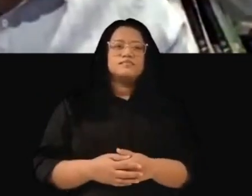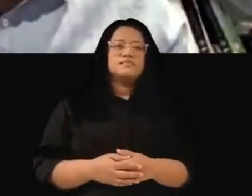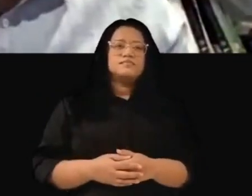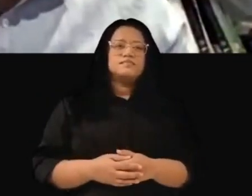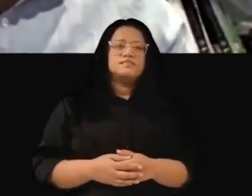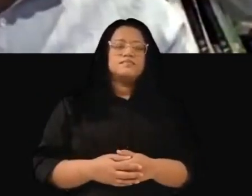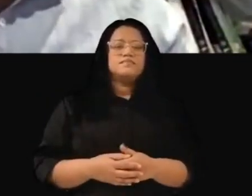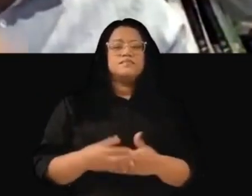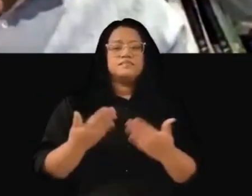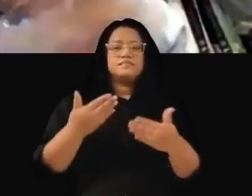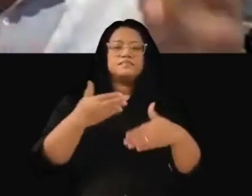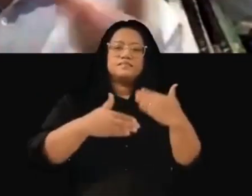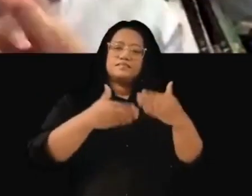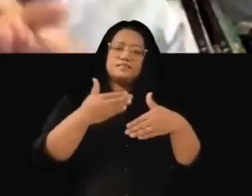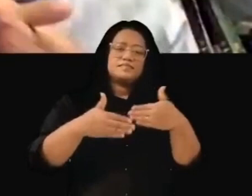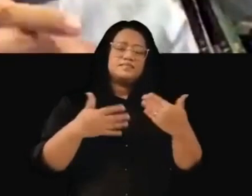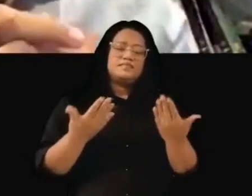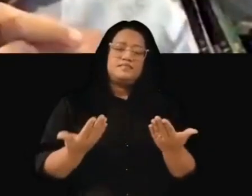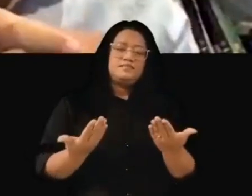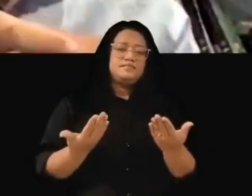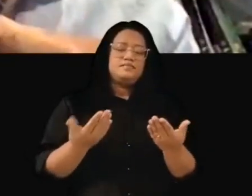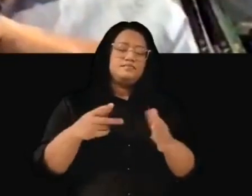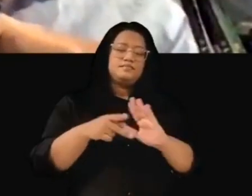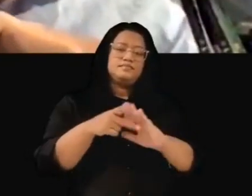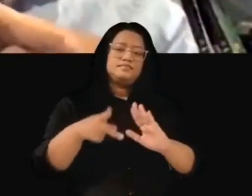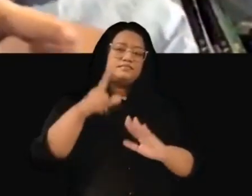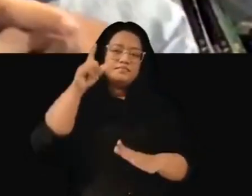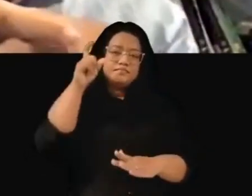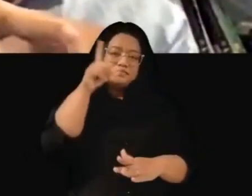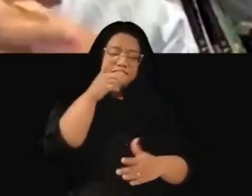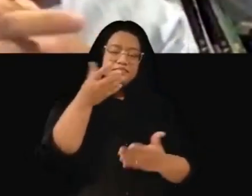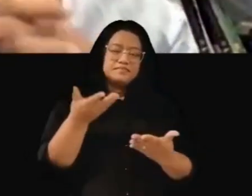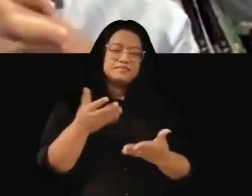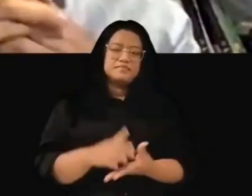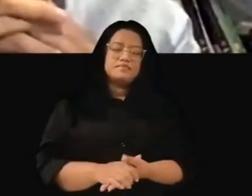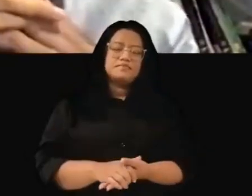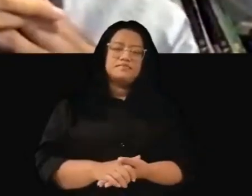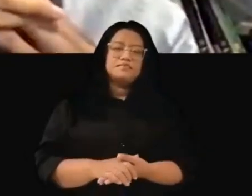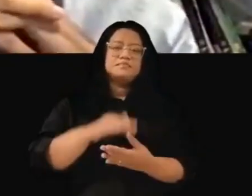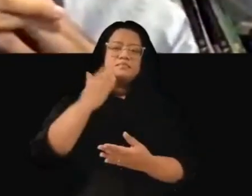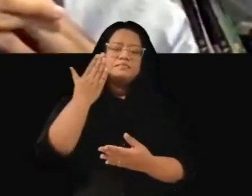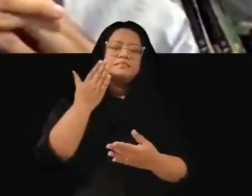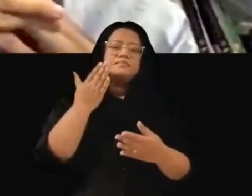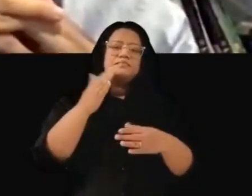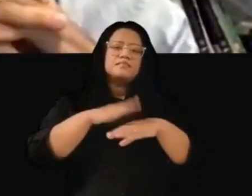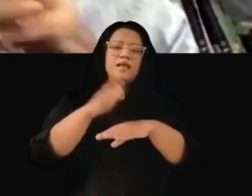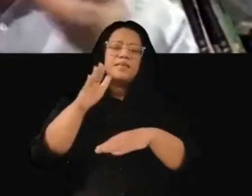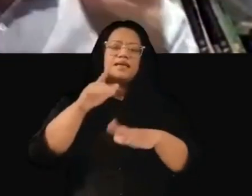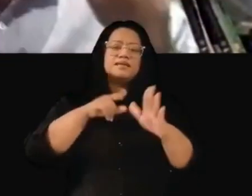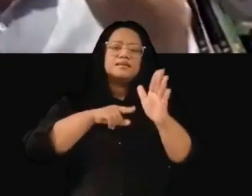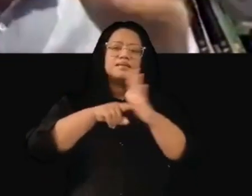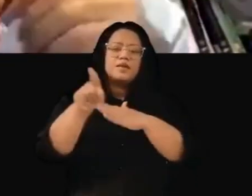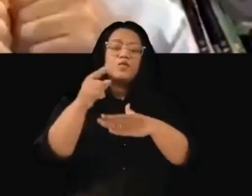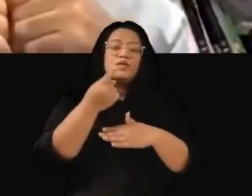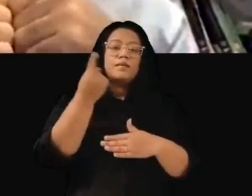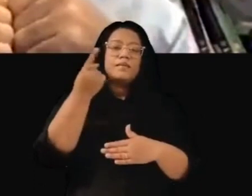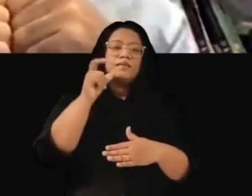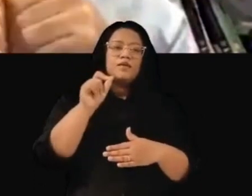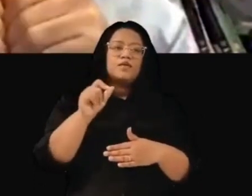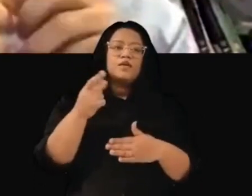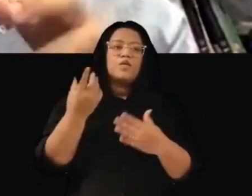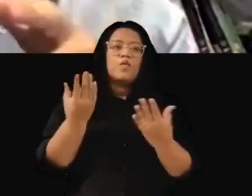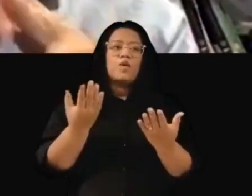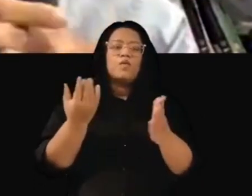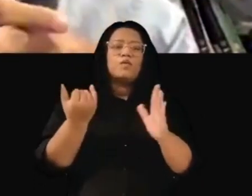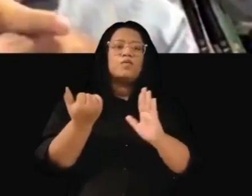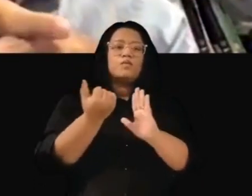Esse processo ele é assim mesmo, ele é difícil, né? Mas a primeira pergunta que eu acredito que nós temos que fazer é qual o modelo de inserção do Brasil